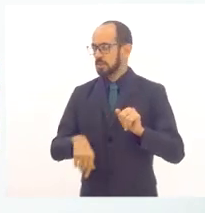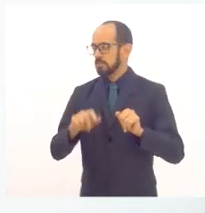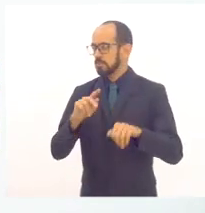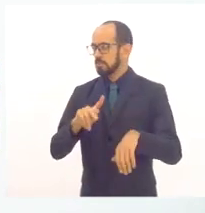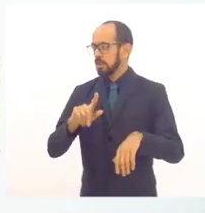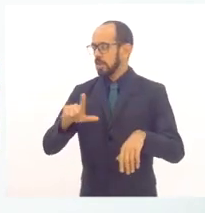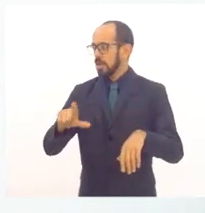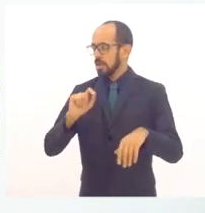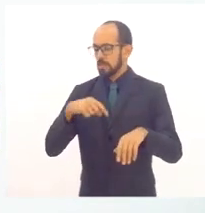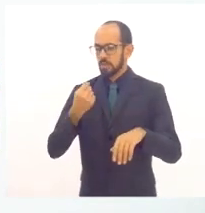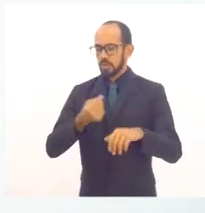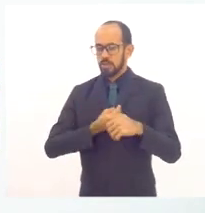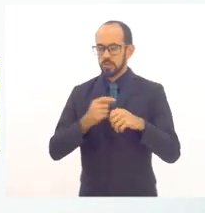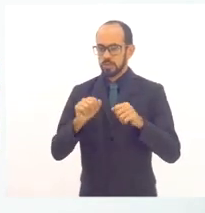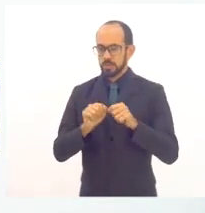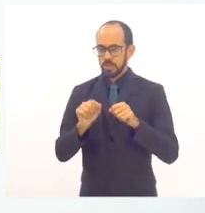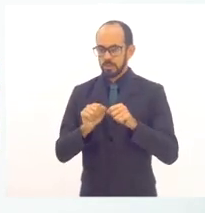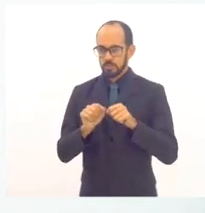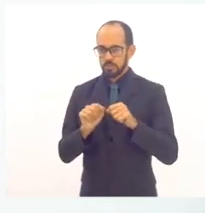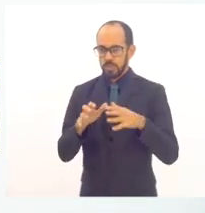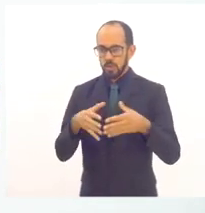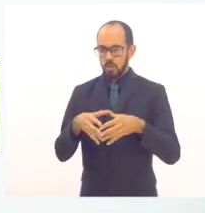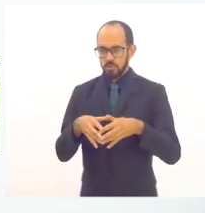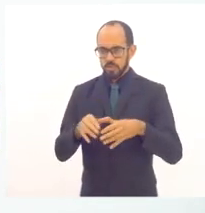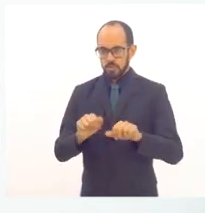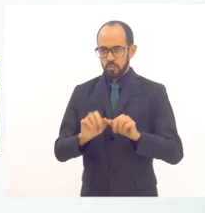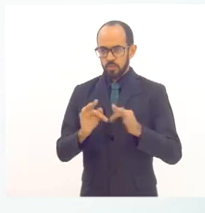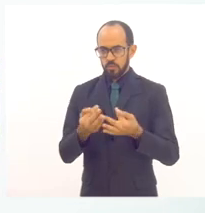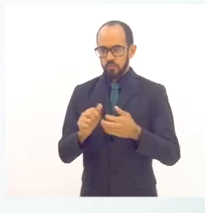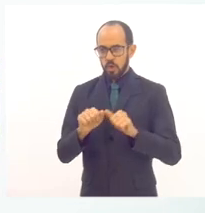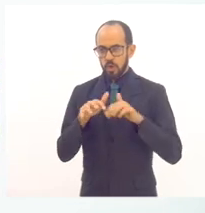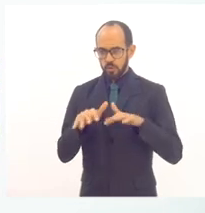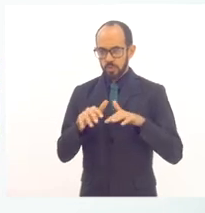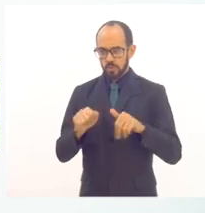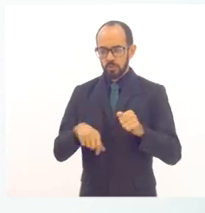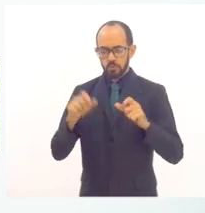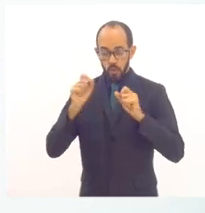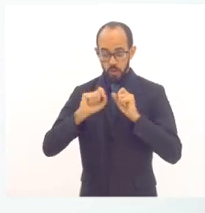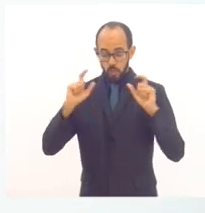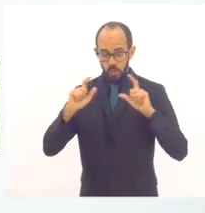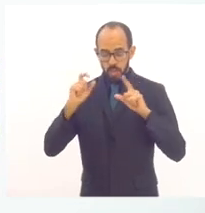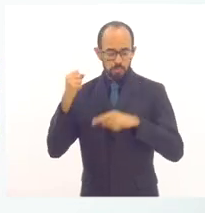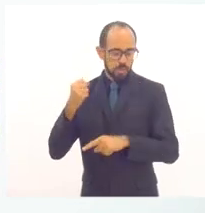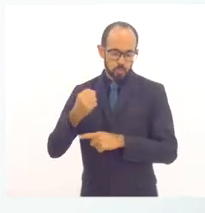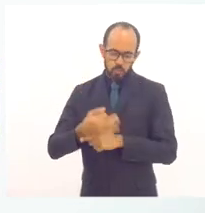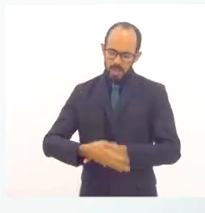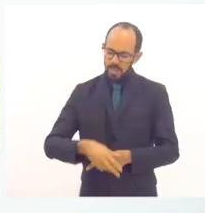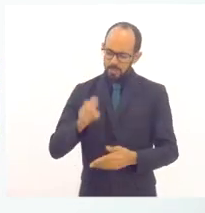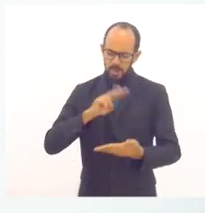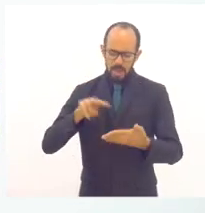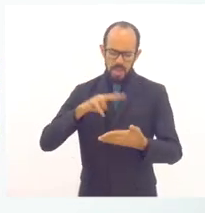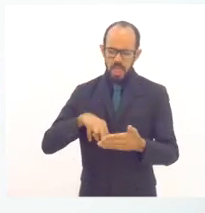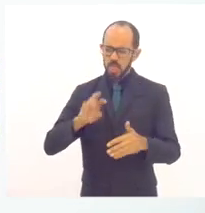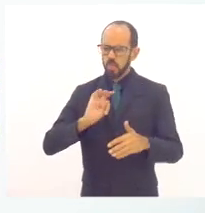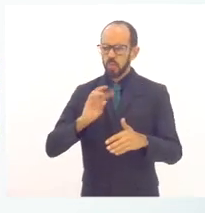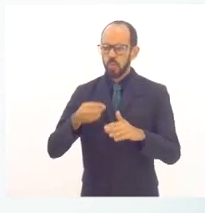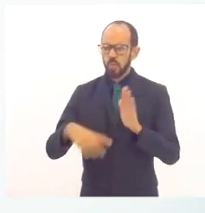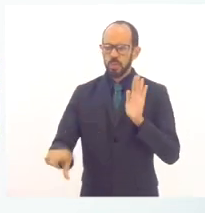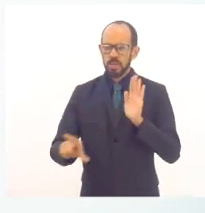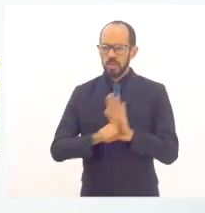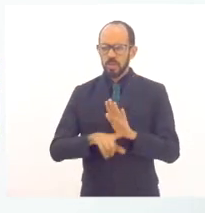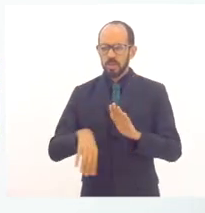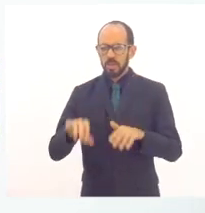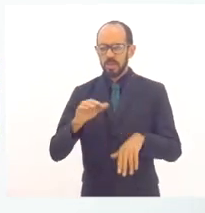tivemos uma comissão do fórum, perdemos noites de sono, dias de sono, para ler toda a legislação estadual, toda a